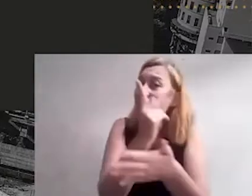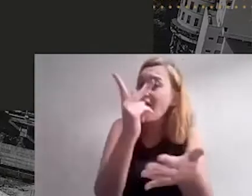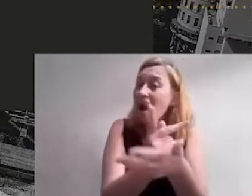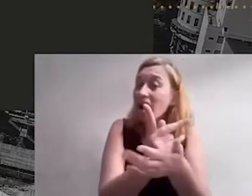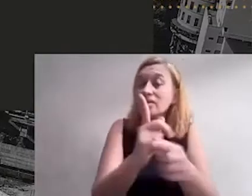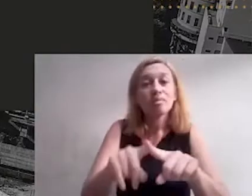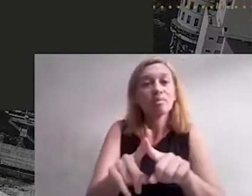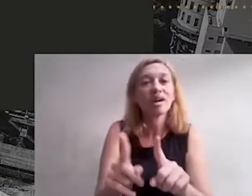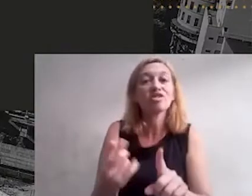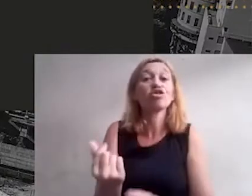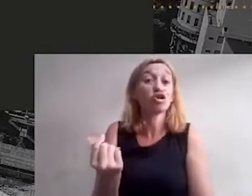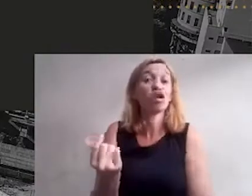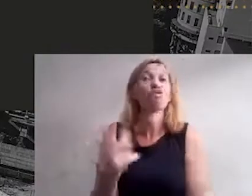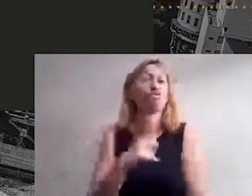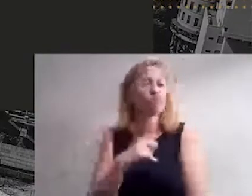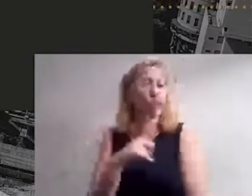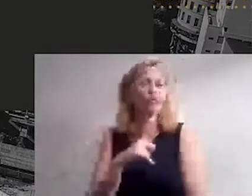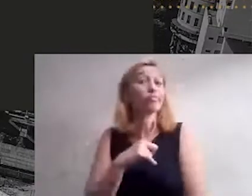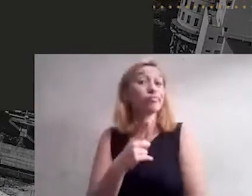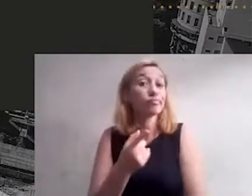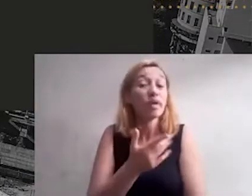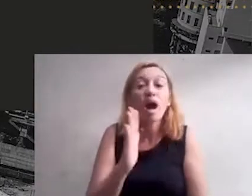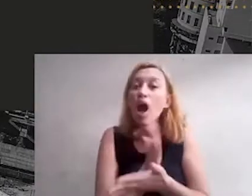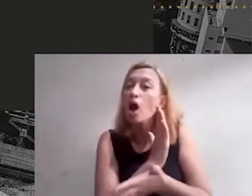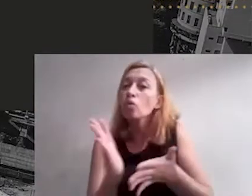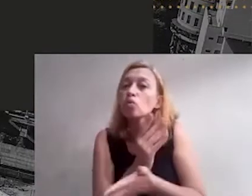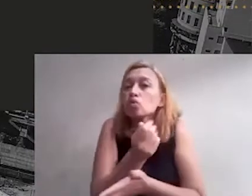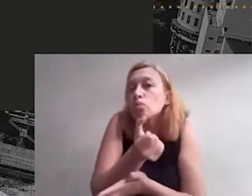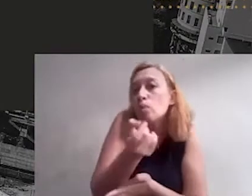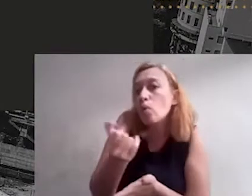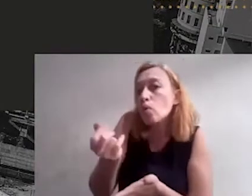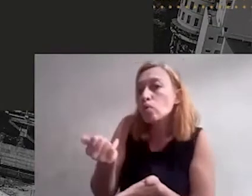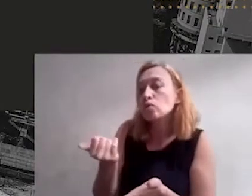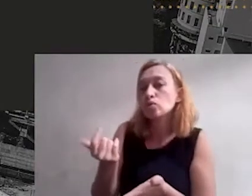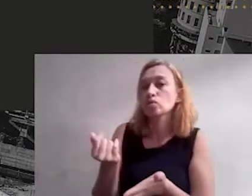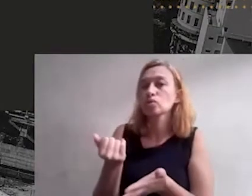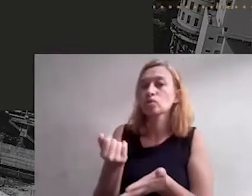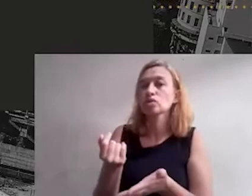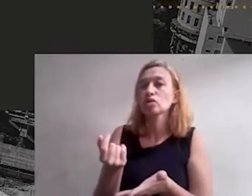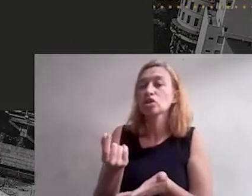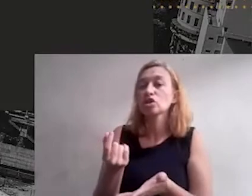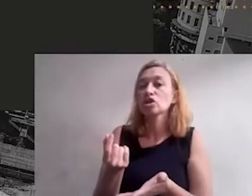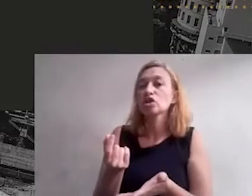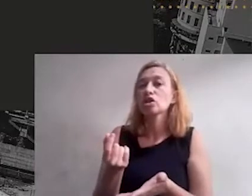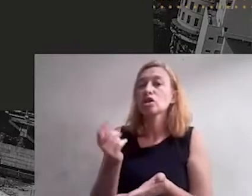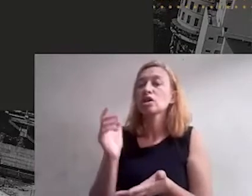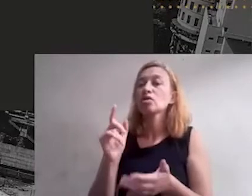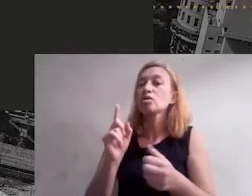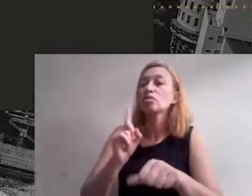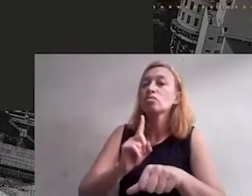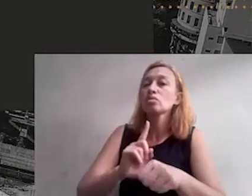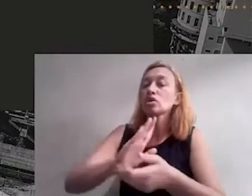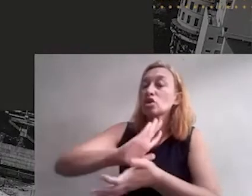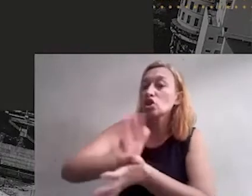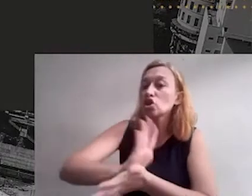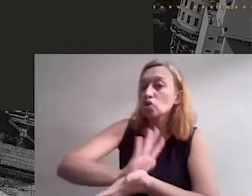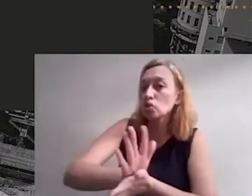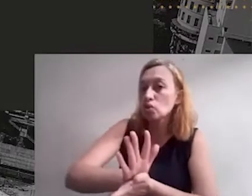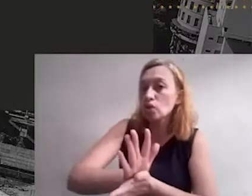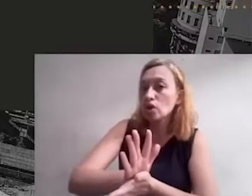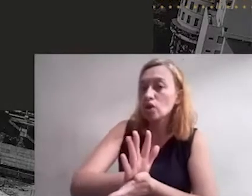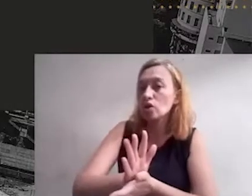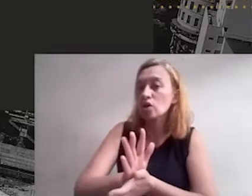alguns poucos que lucram muito com desmatamento. Mas a grande maioria do país perde